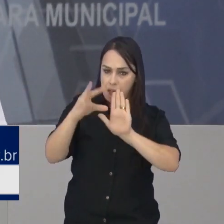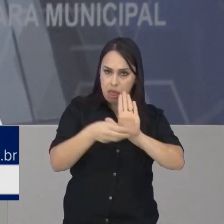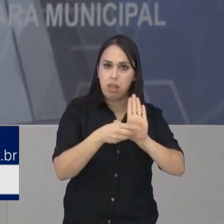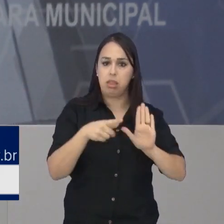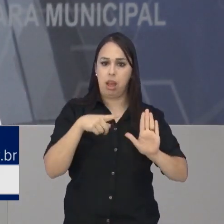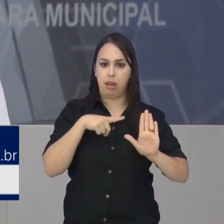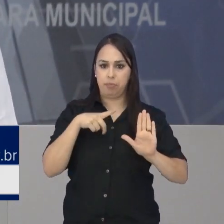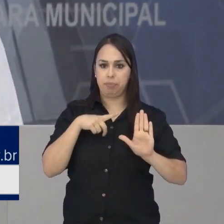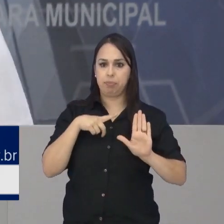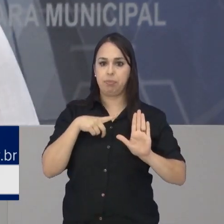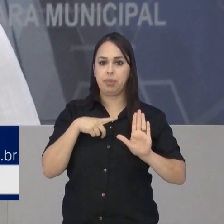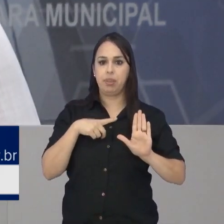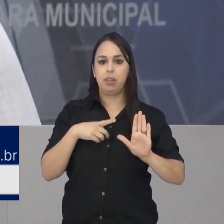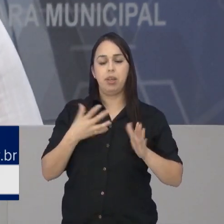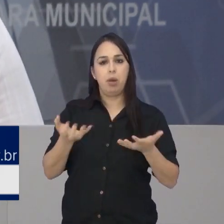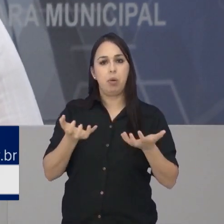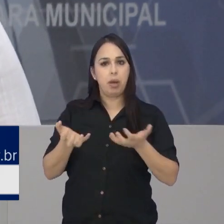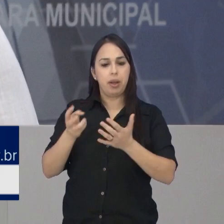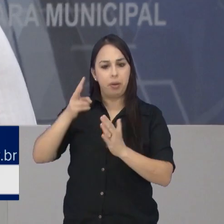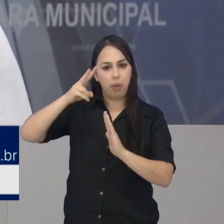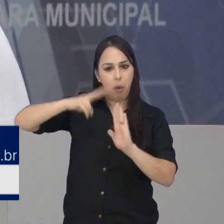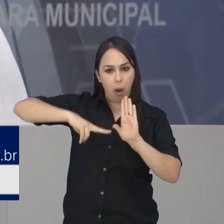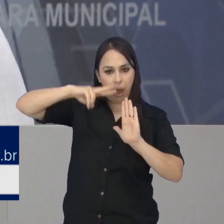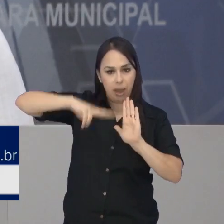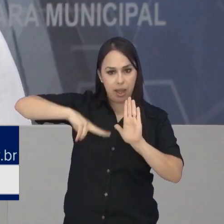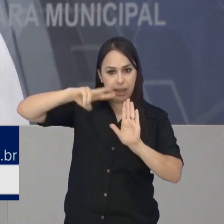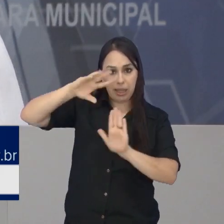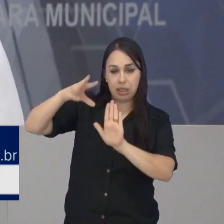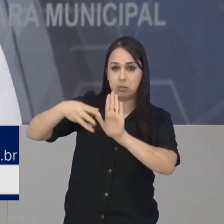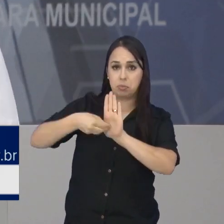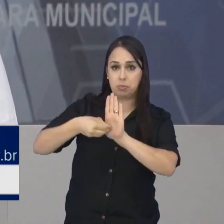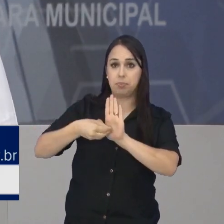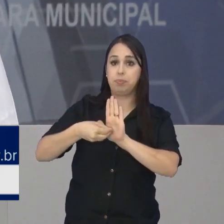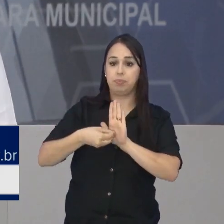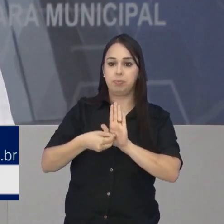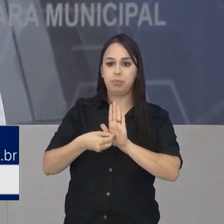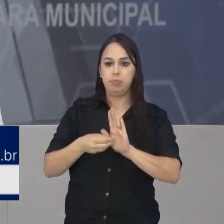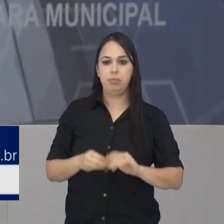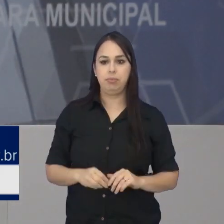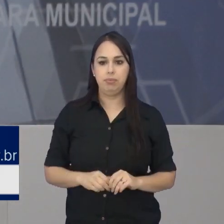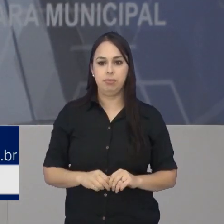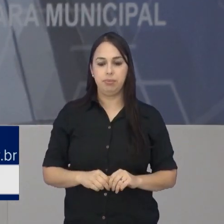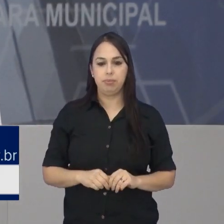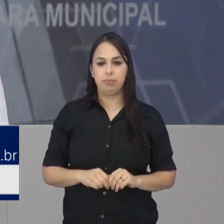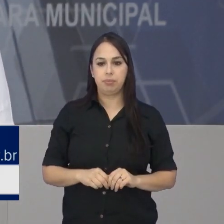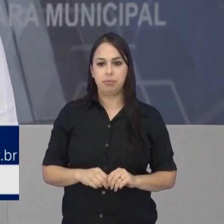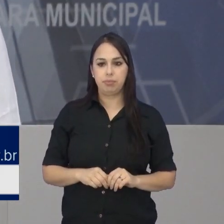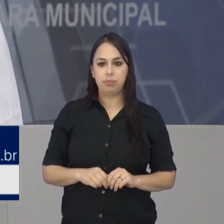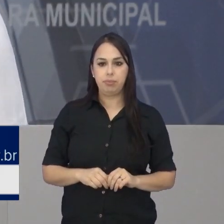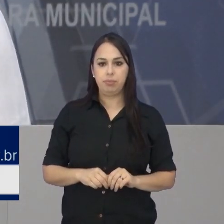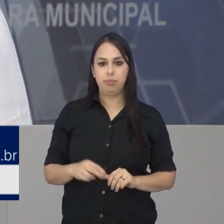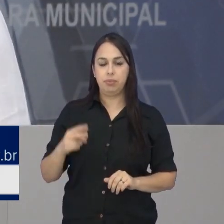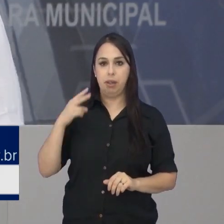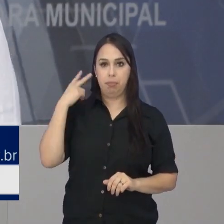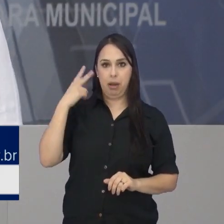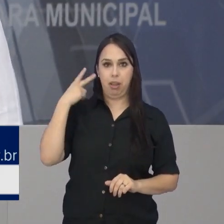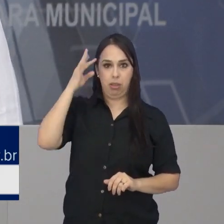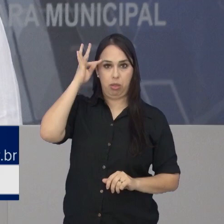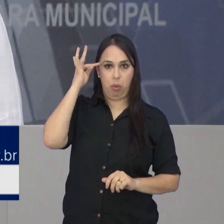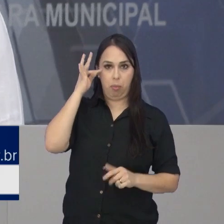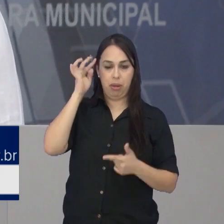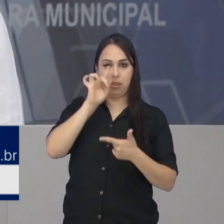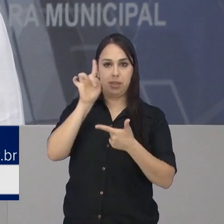quero ler aqui o parecer das emendas, que pelo vereador Thomas e